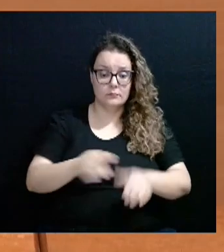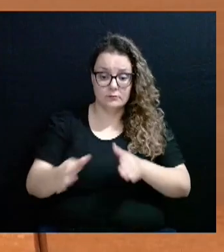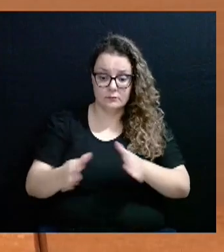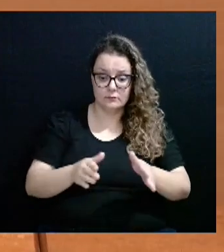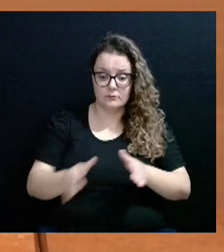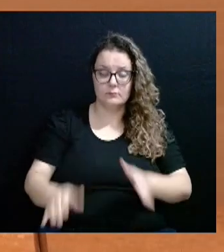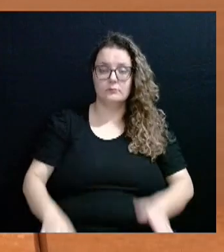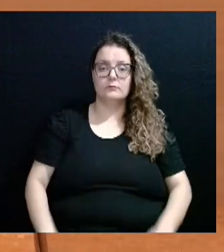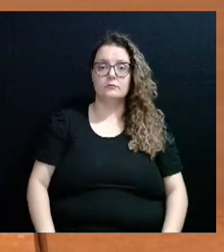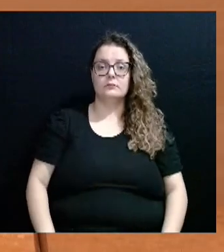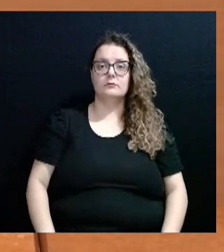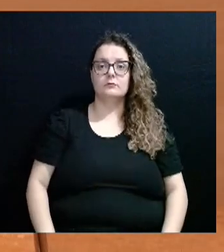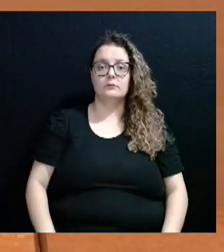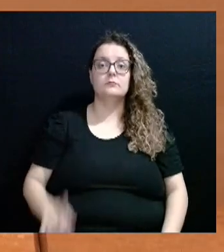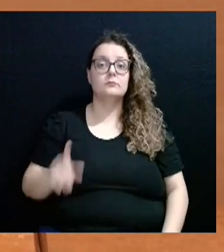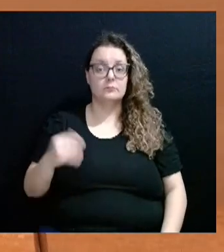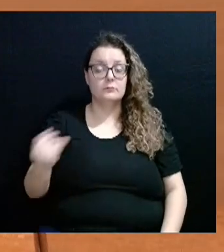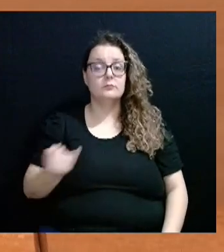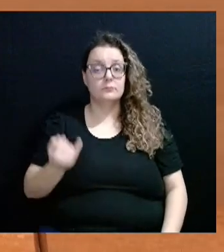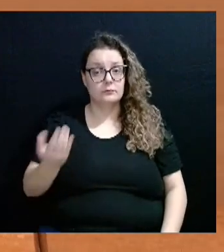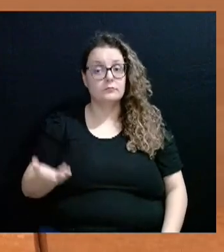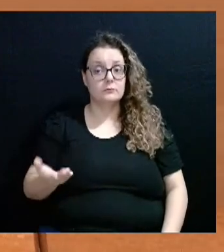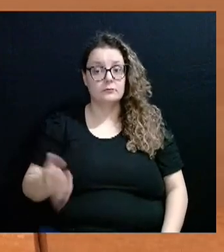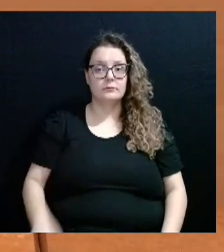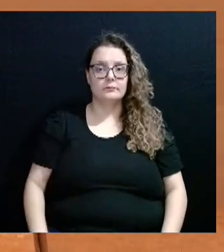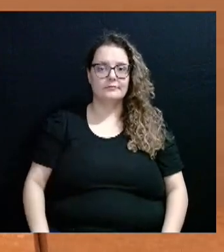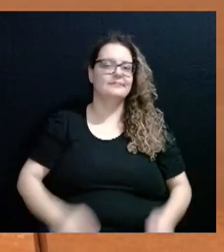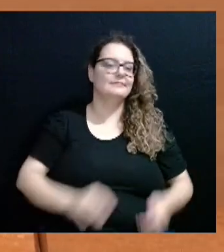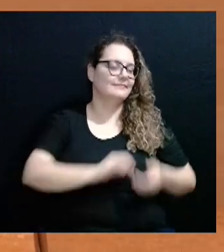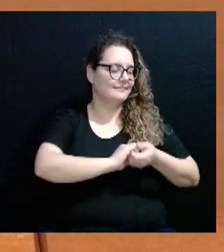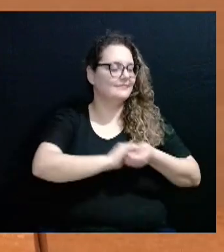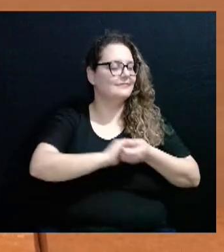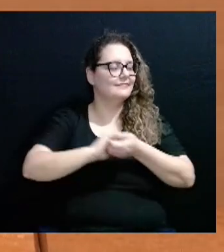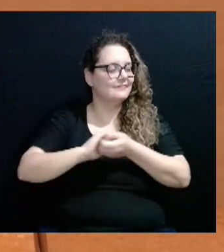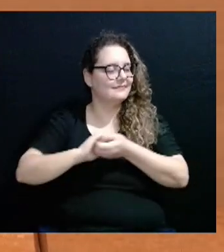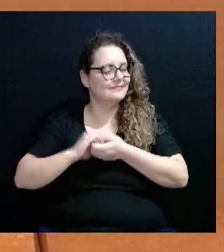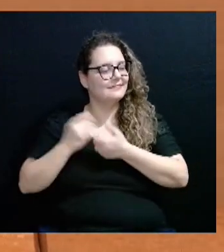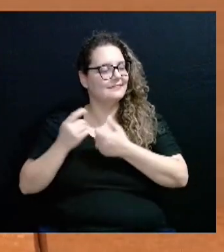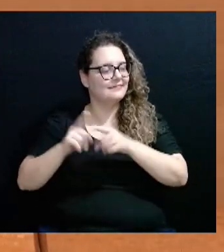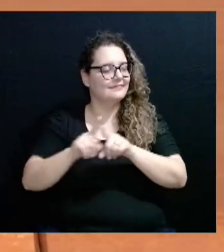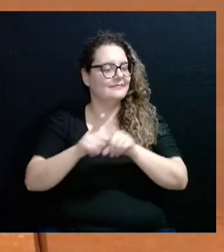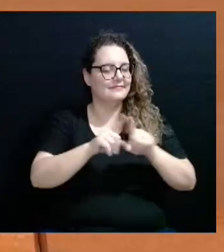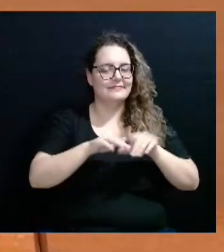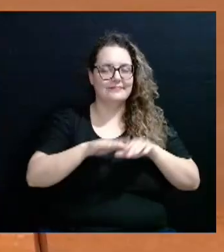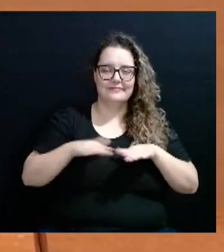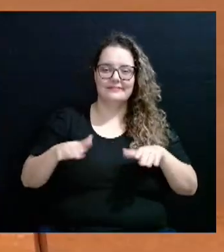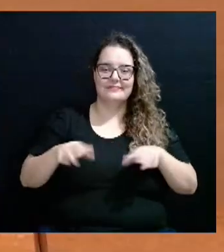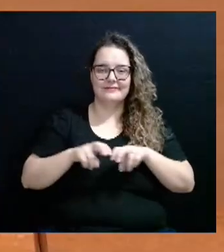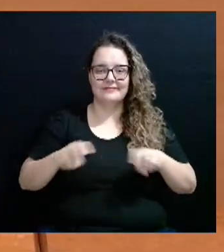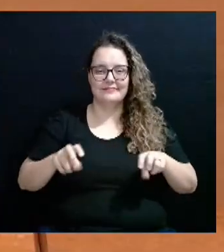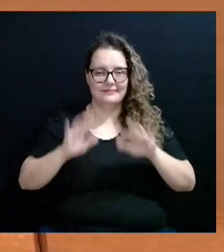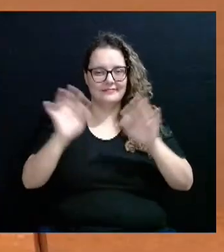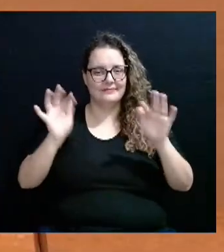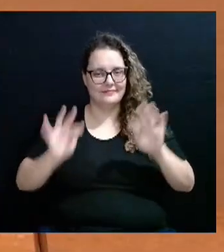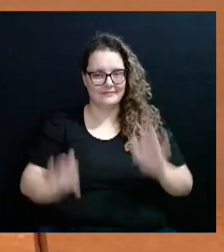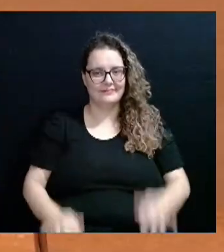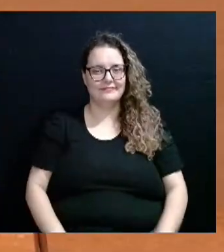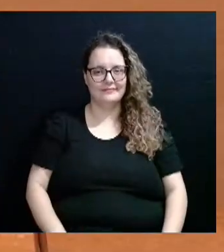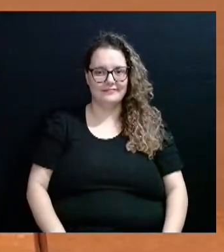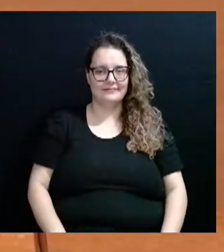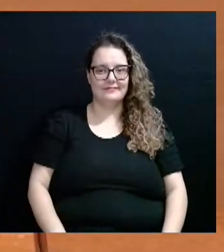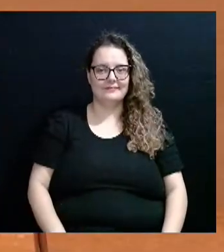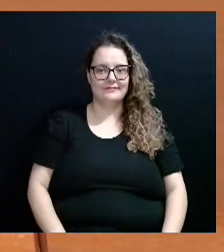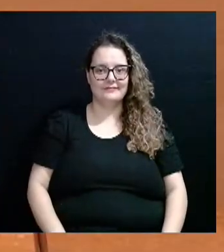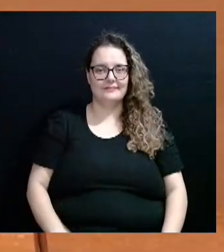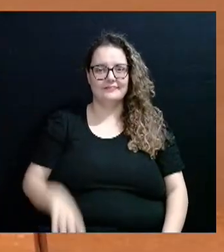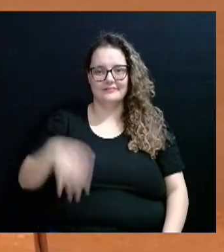é importante, né? Então, eu saúdo todos os companheiros da mesa aqui, muito feliz, companheira Guida,